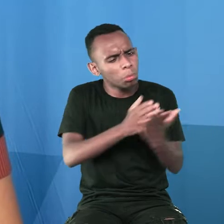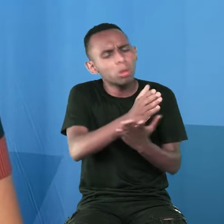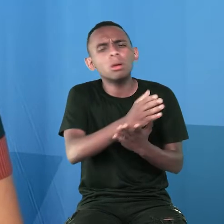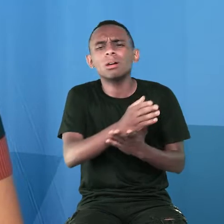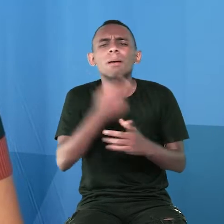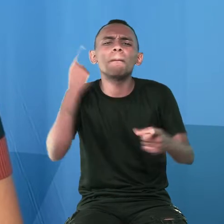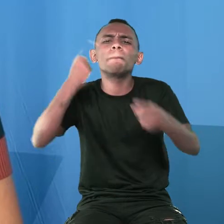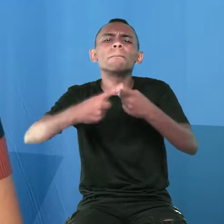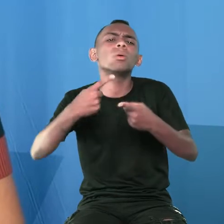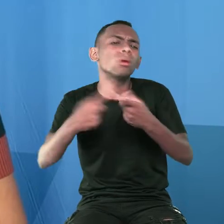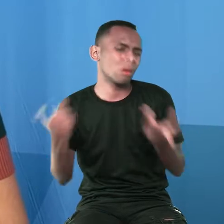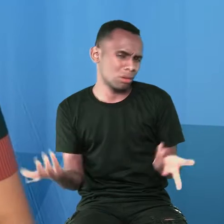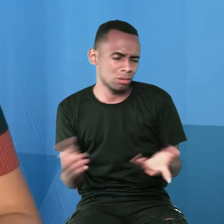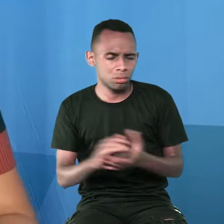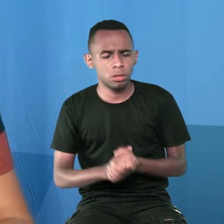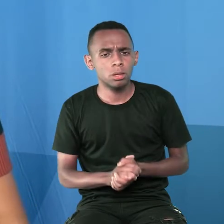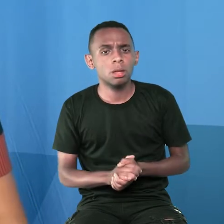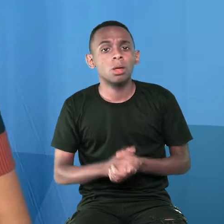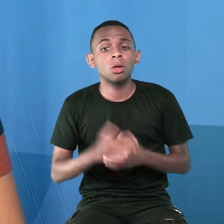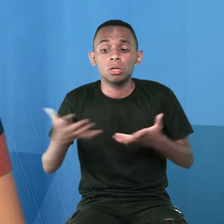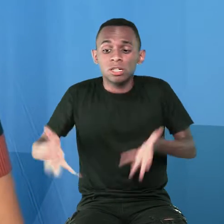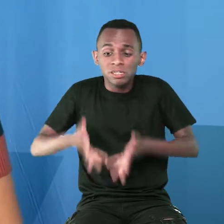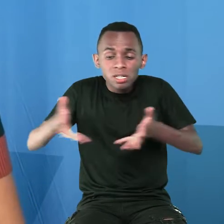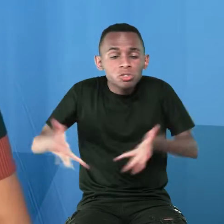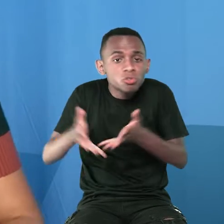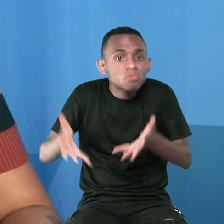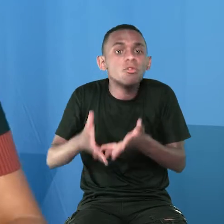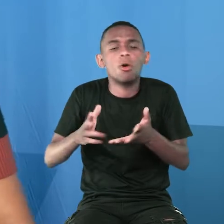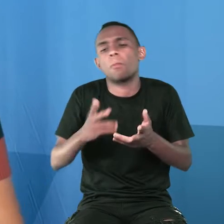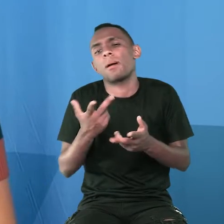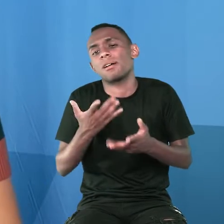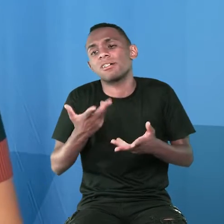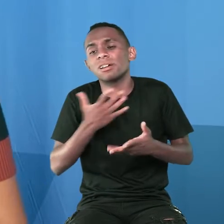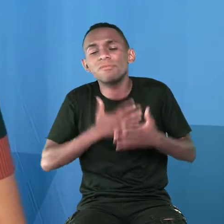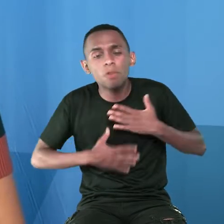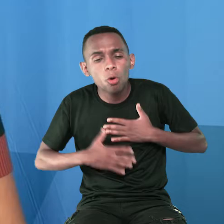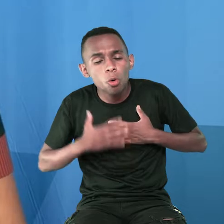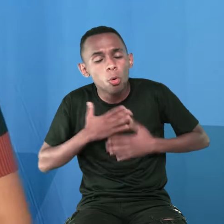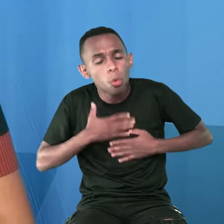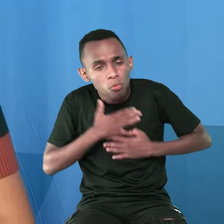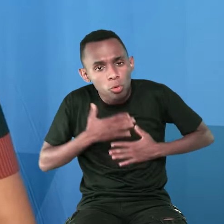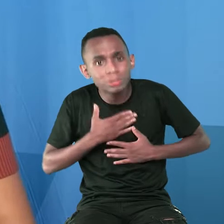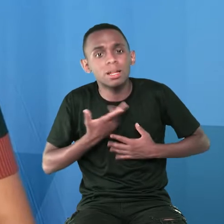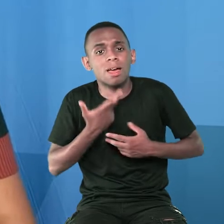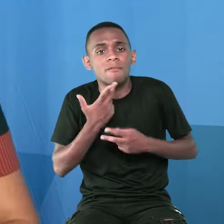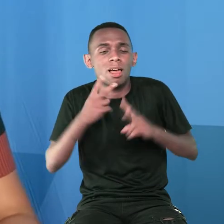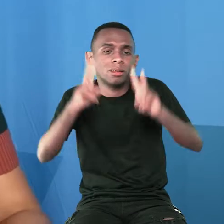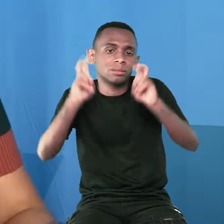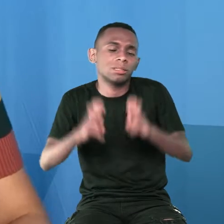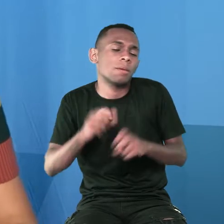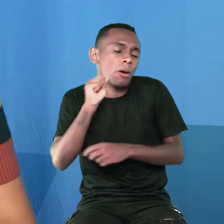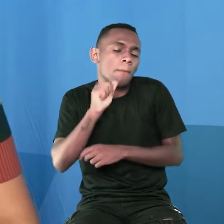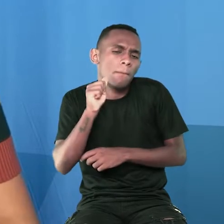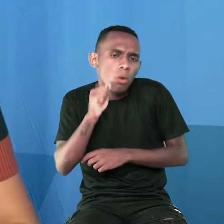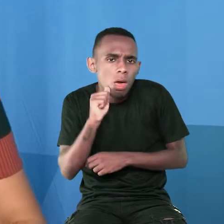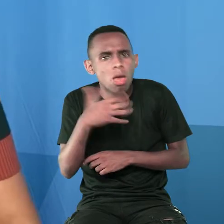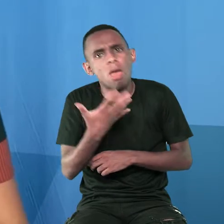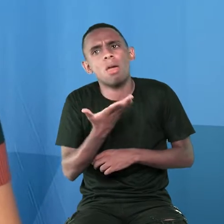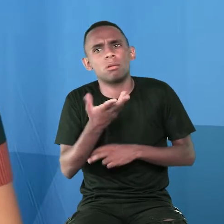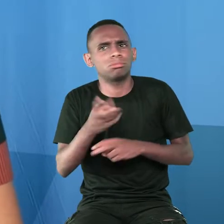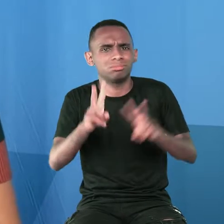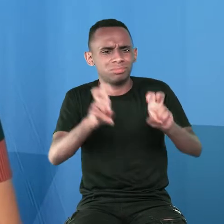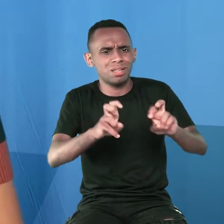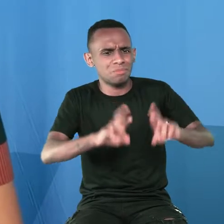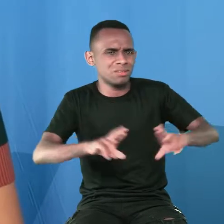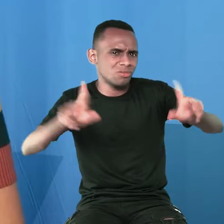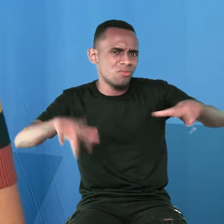que que te fez, o que que te inspirou a falar sobre as mulheres numa obra de um gênero